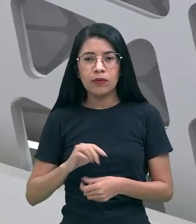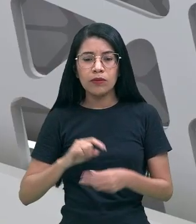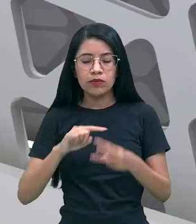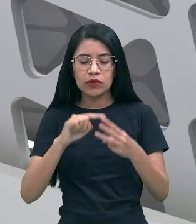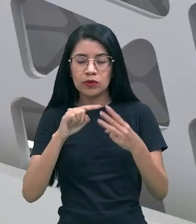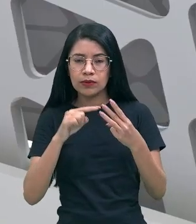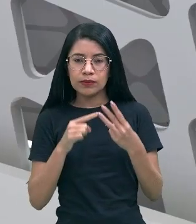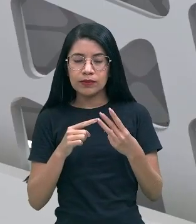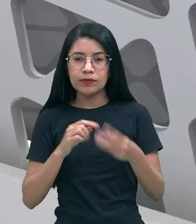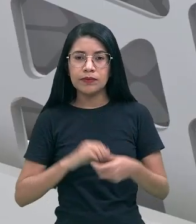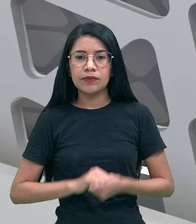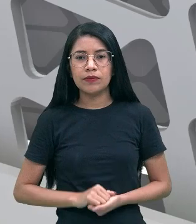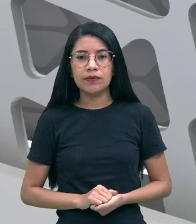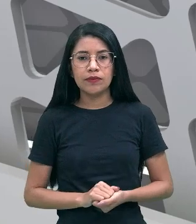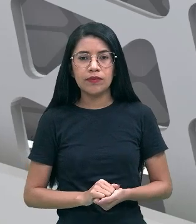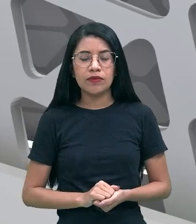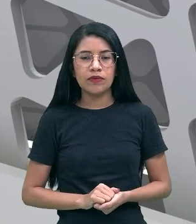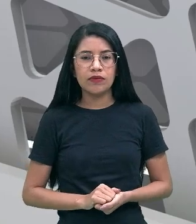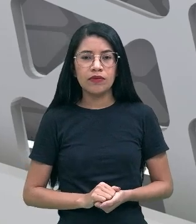gente saiba.